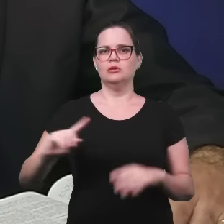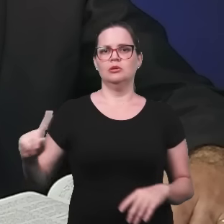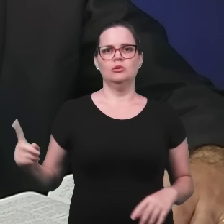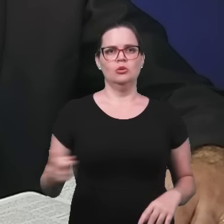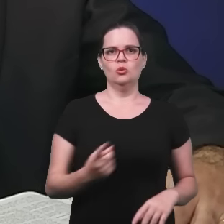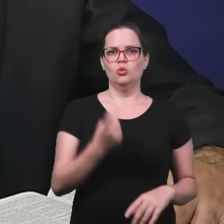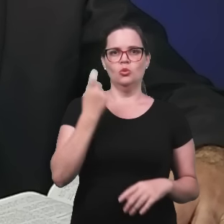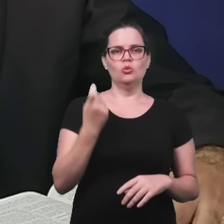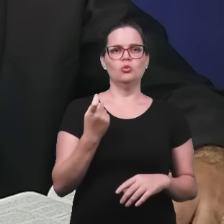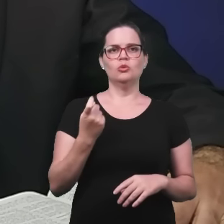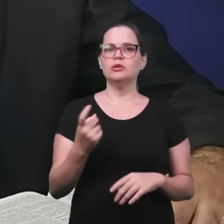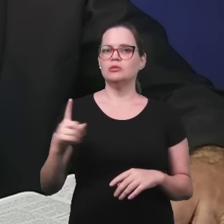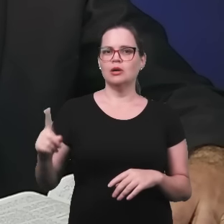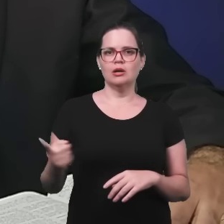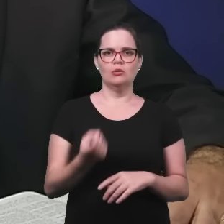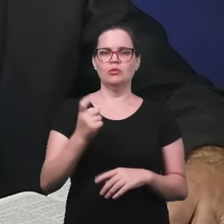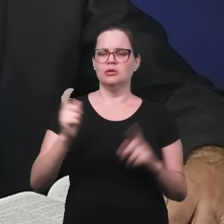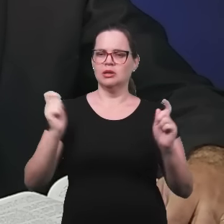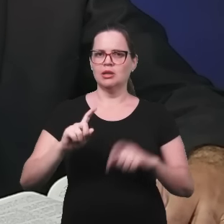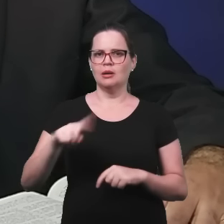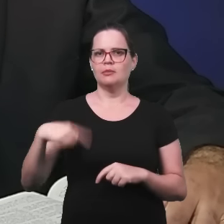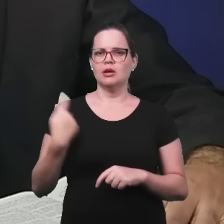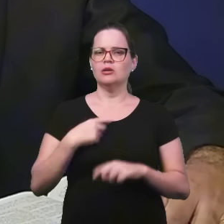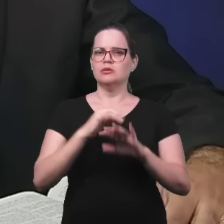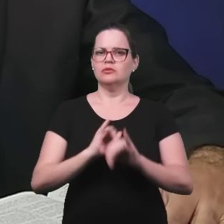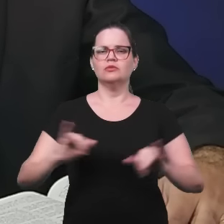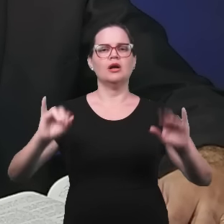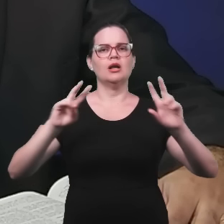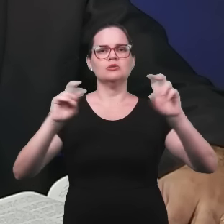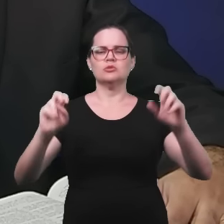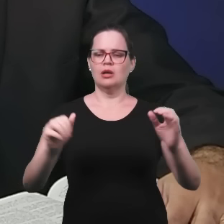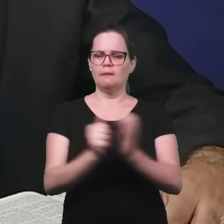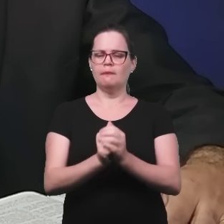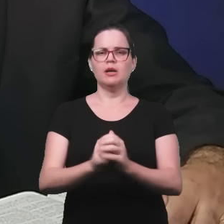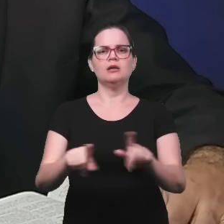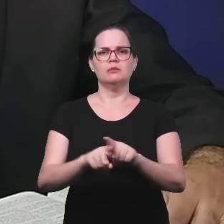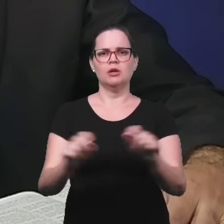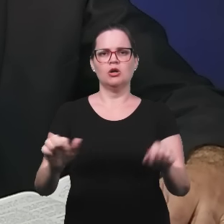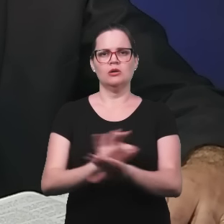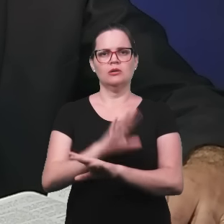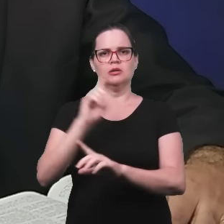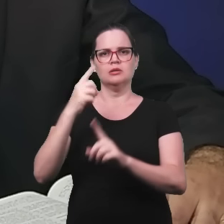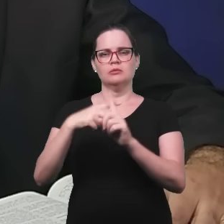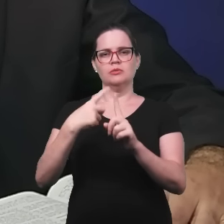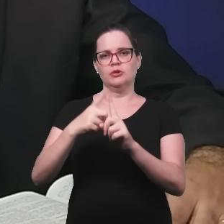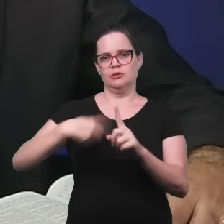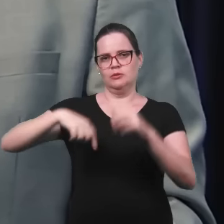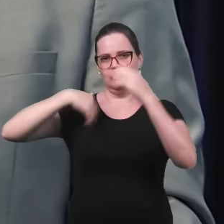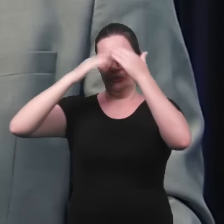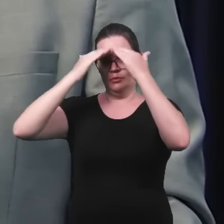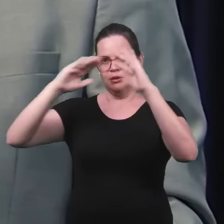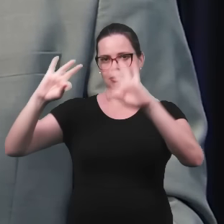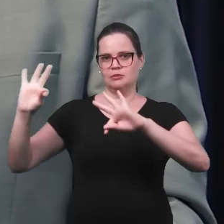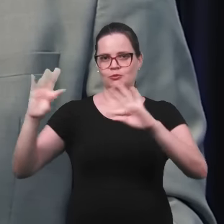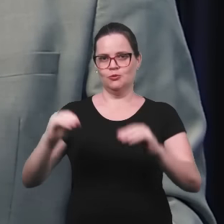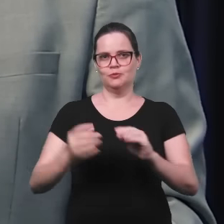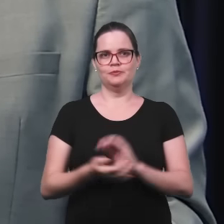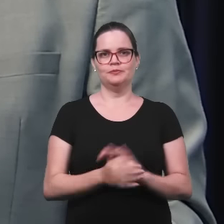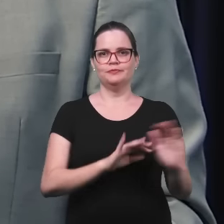Nós falamos amém, glória a Deus, porque obedecemos ao que o Espírito Santo tem nos falado. Glória a Deus.